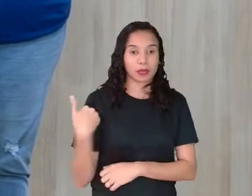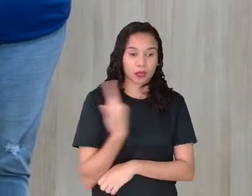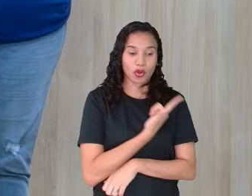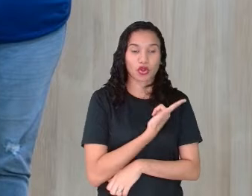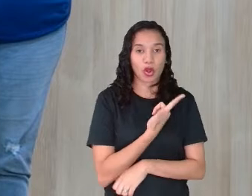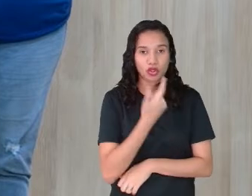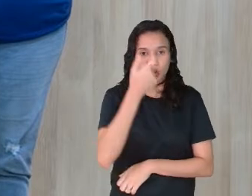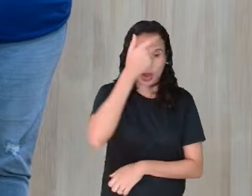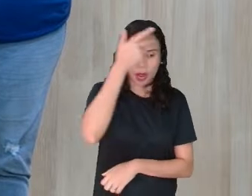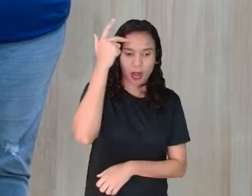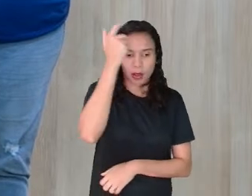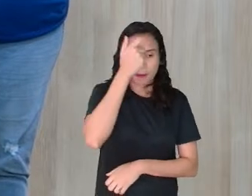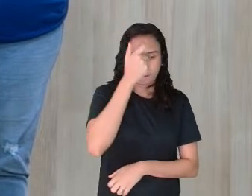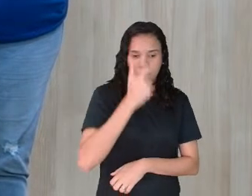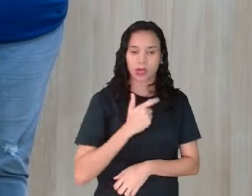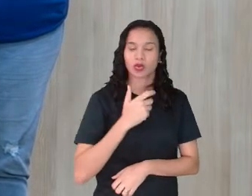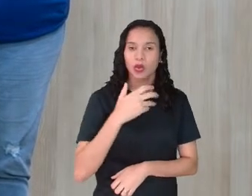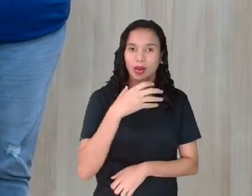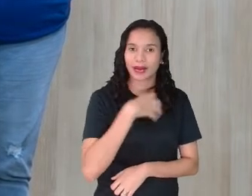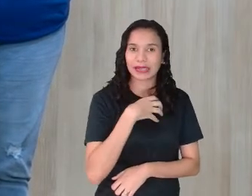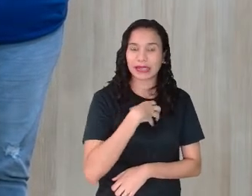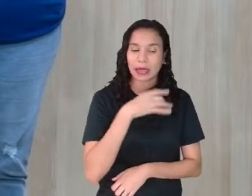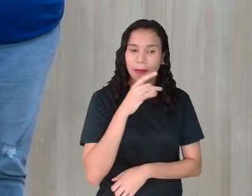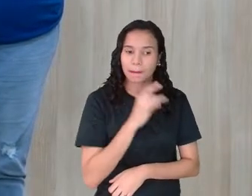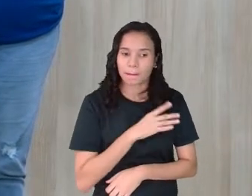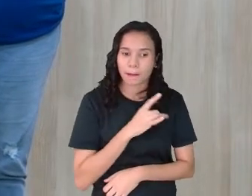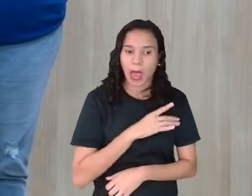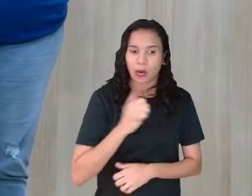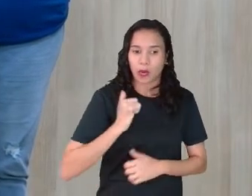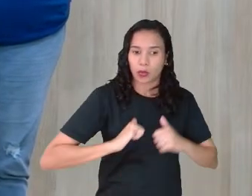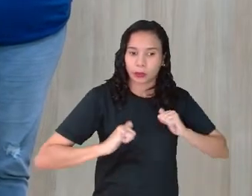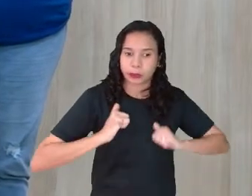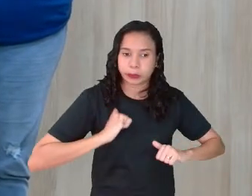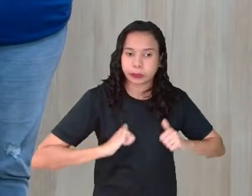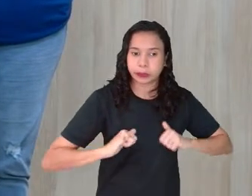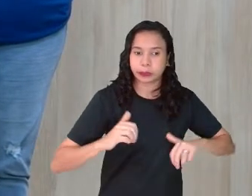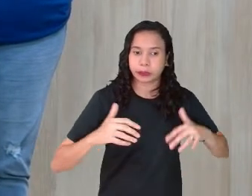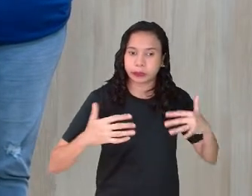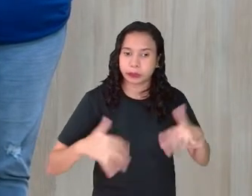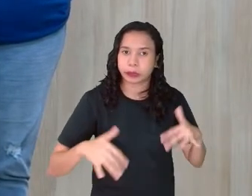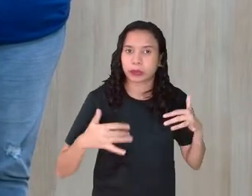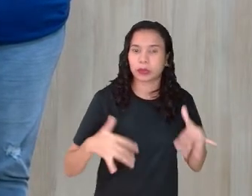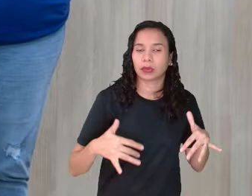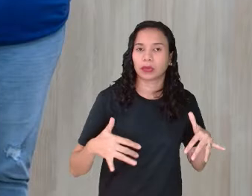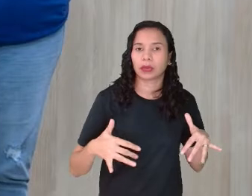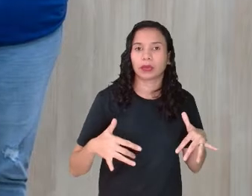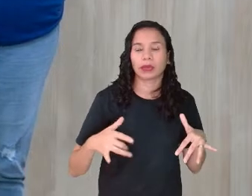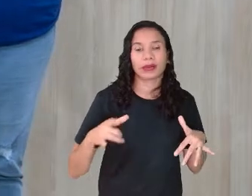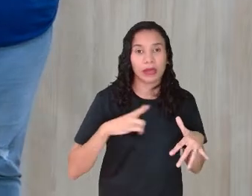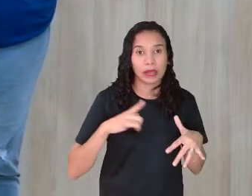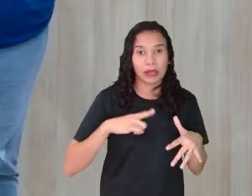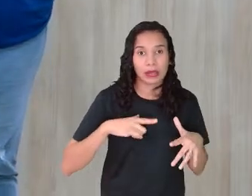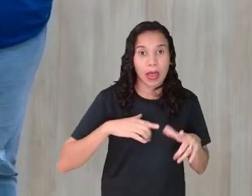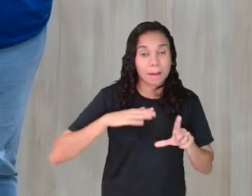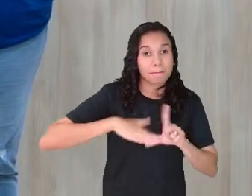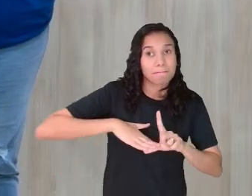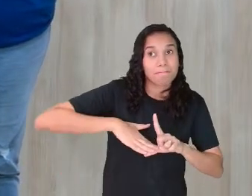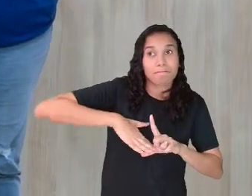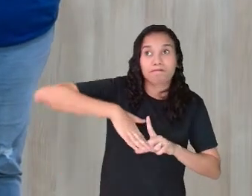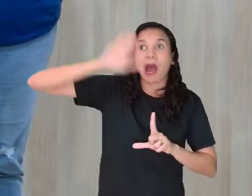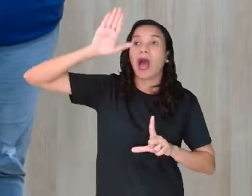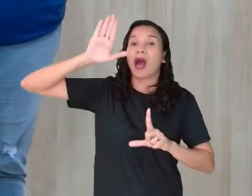como indivíduo sente esse medo, essa ansiedade, né? Em uma escala muito